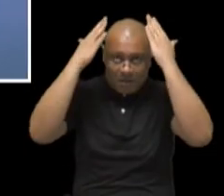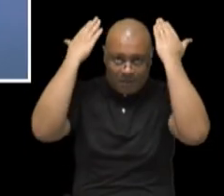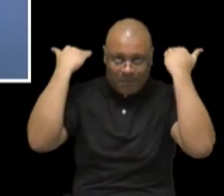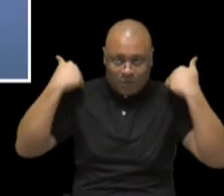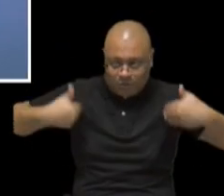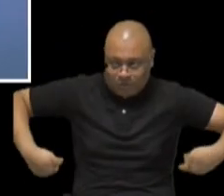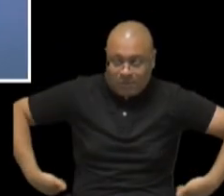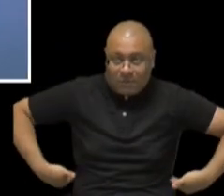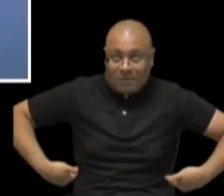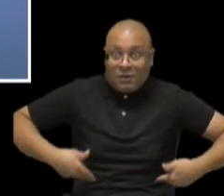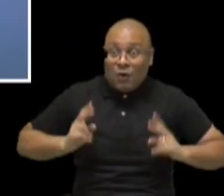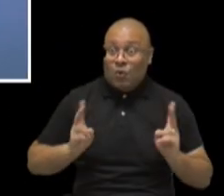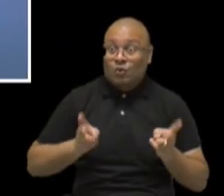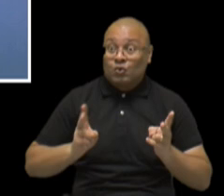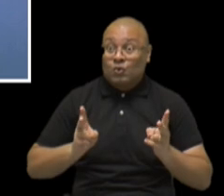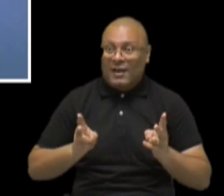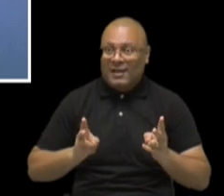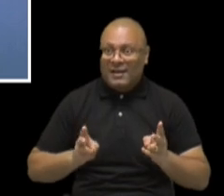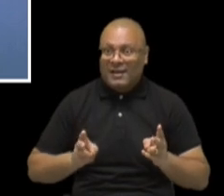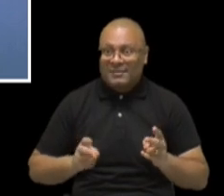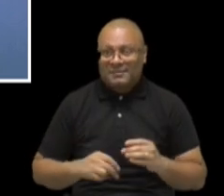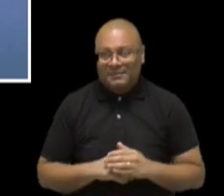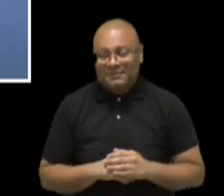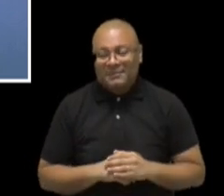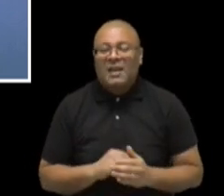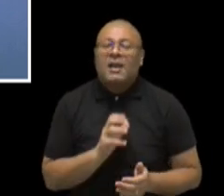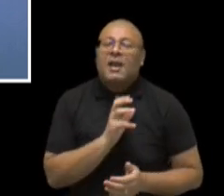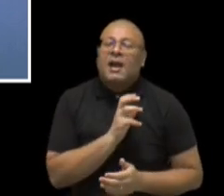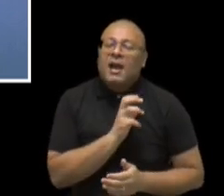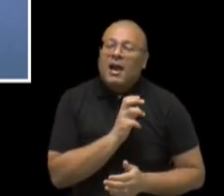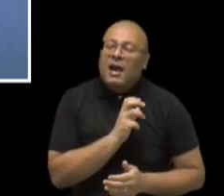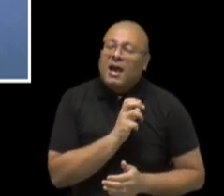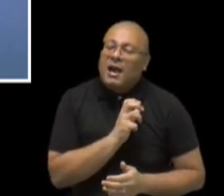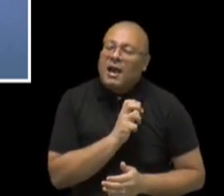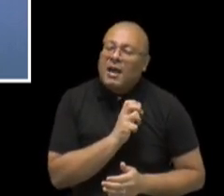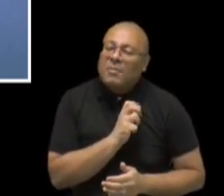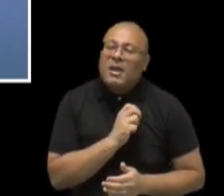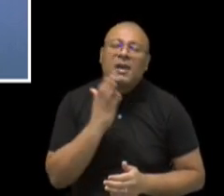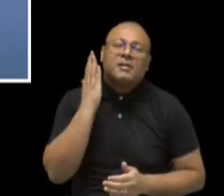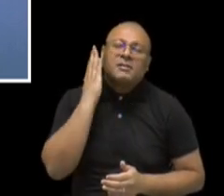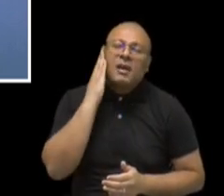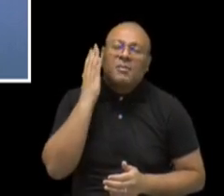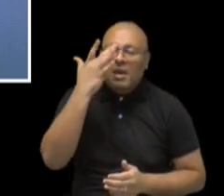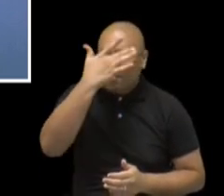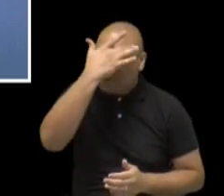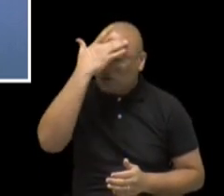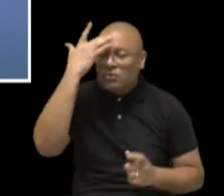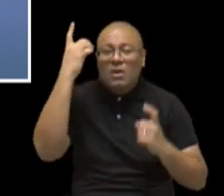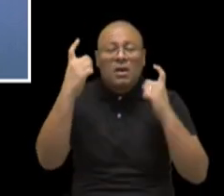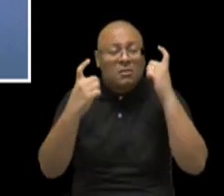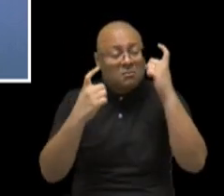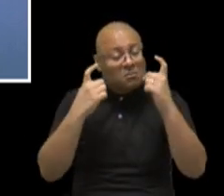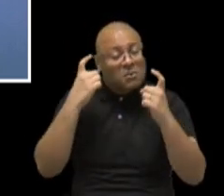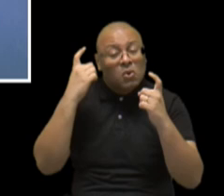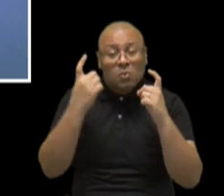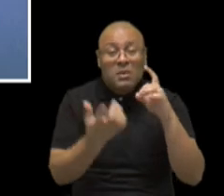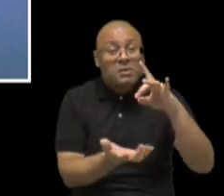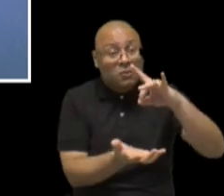Paula agora. Exato. Adorei. Mas o papo gostoso é bacana saber que tem alguém realmente preocupado com